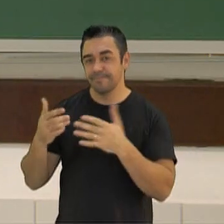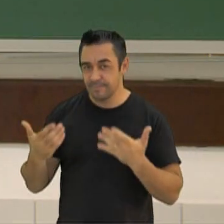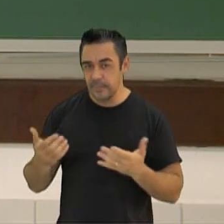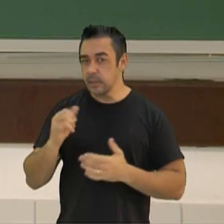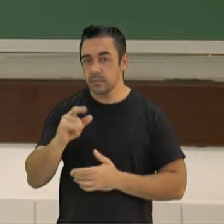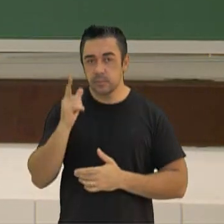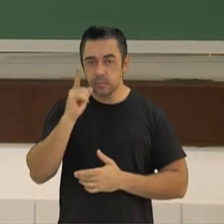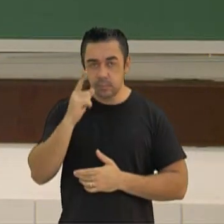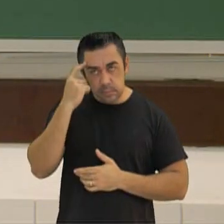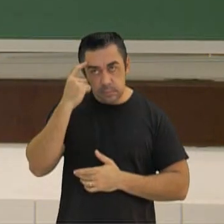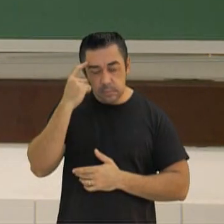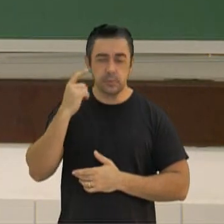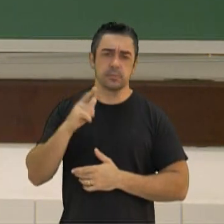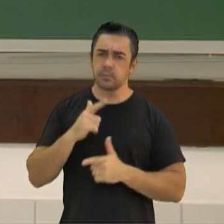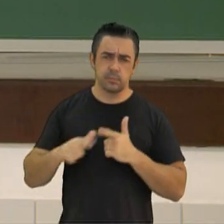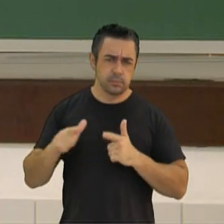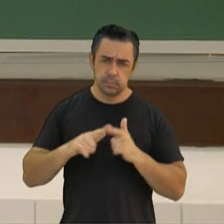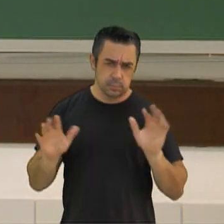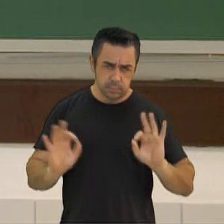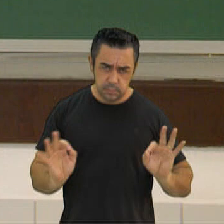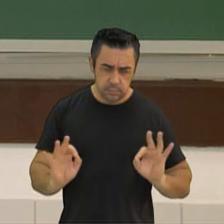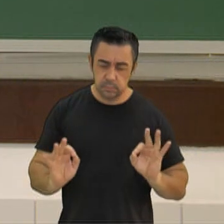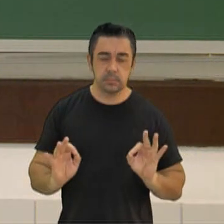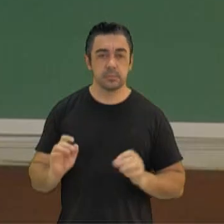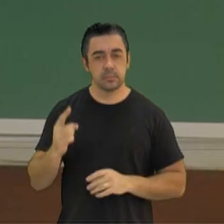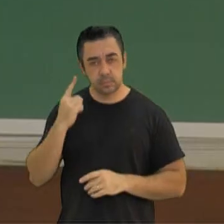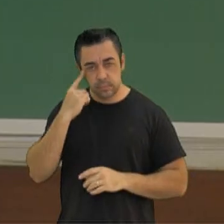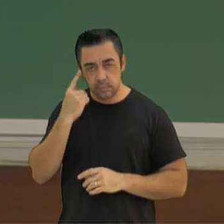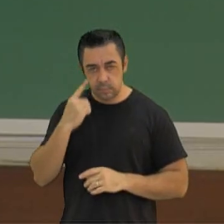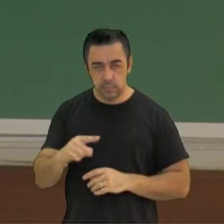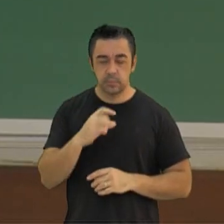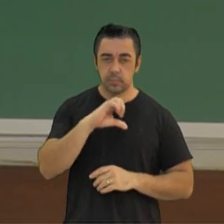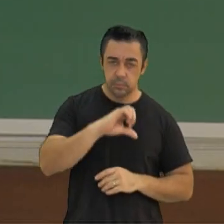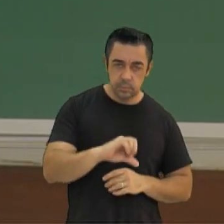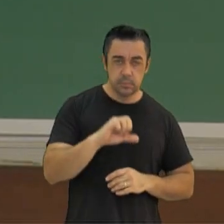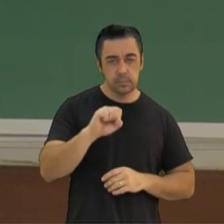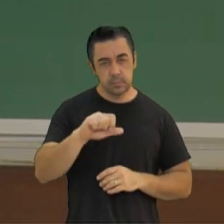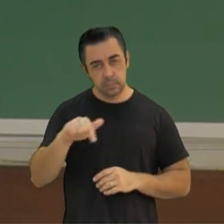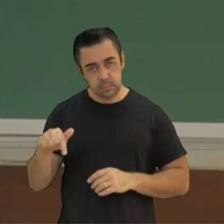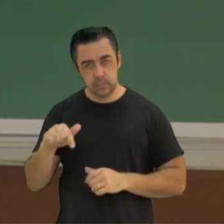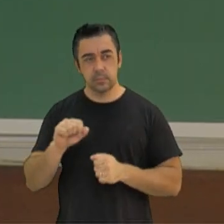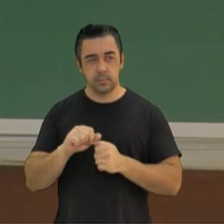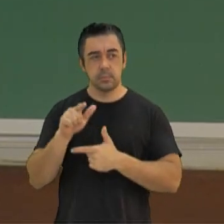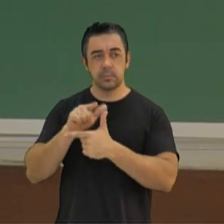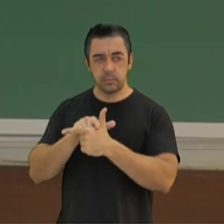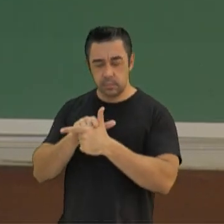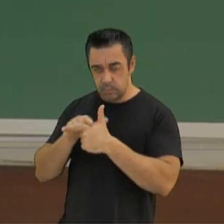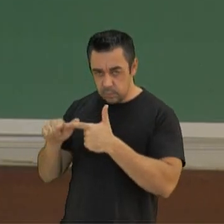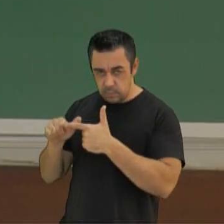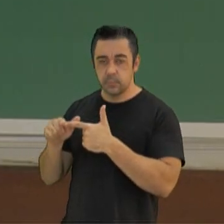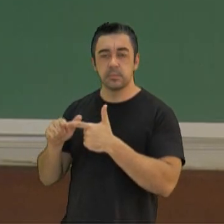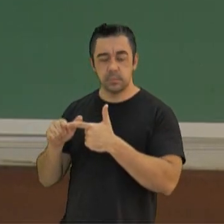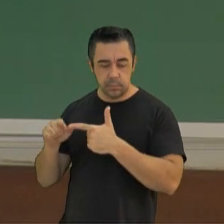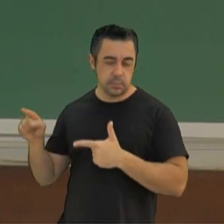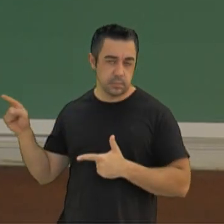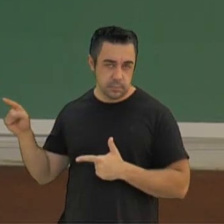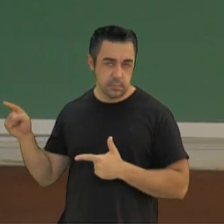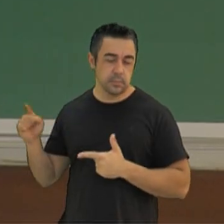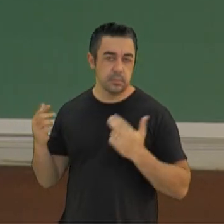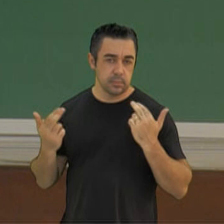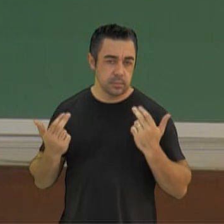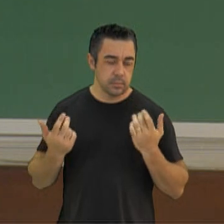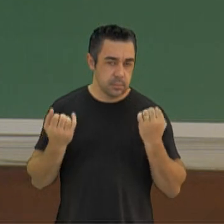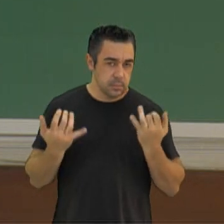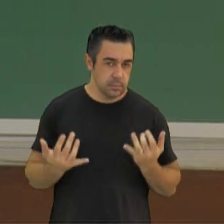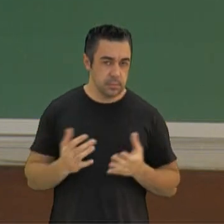não conseguiu de cabeça, não tem problema. Você pega o 987 e faz aquele mesmo procedimento que eu fiz ali no quadro com vocês